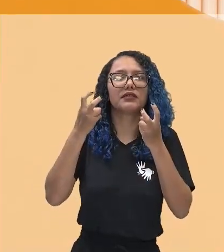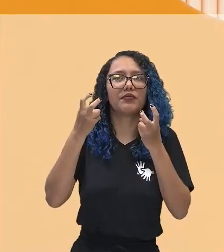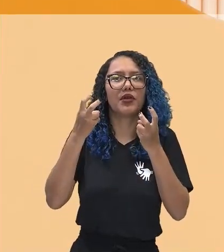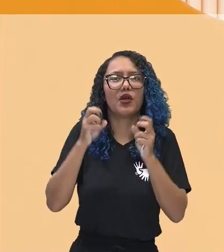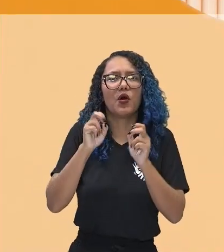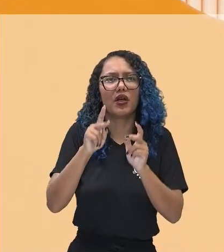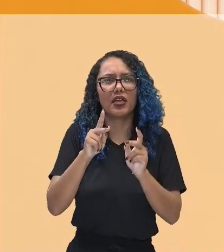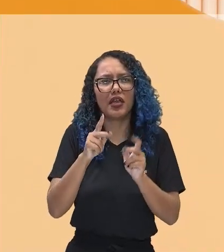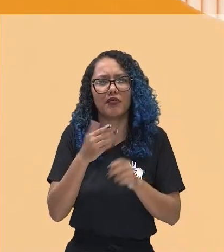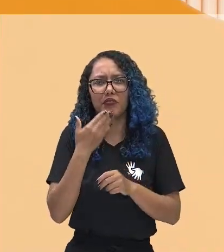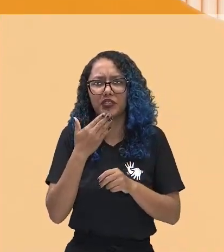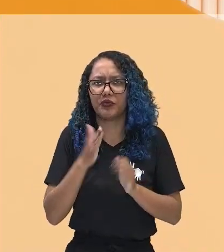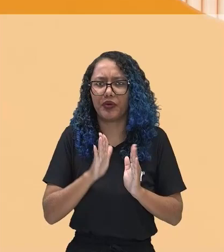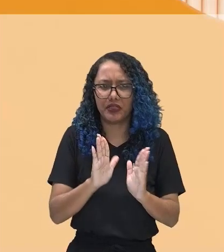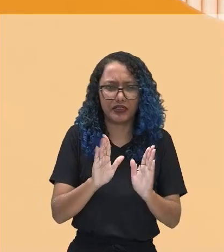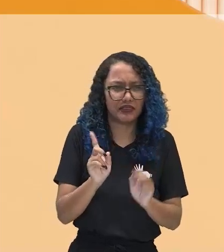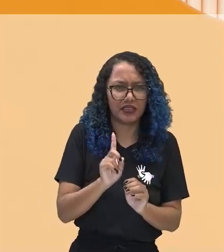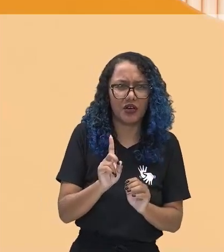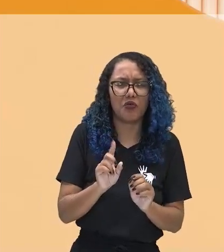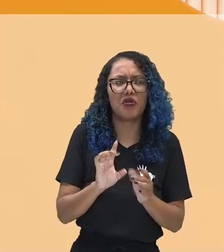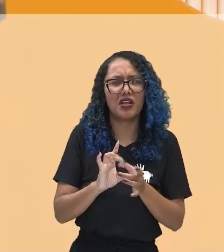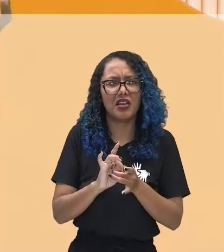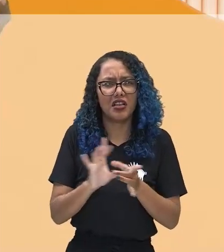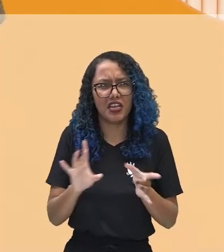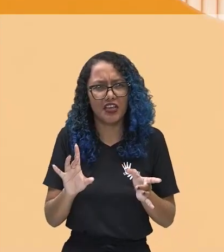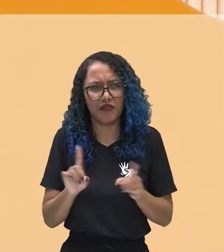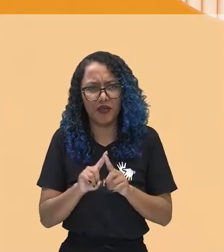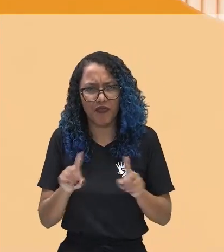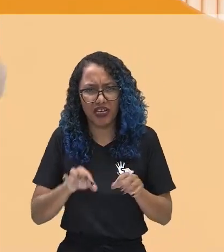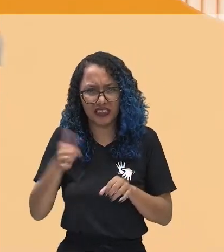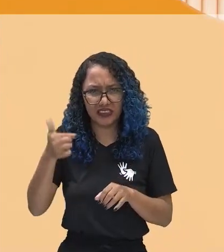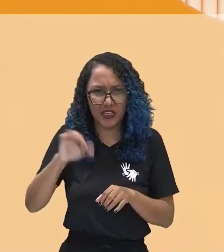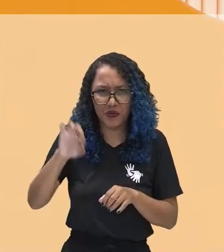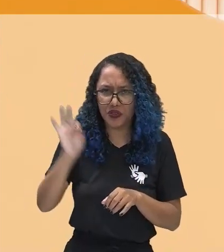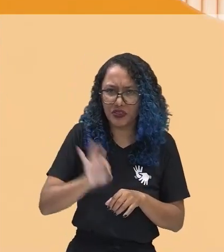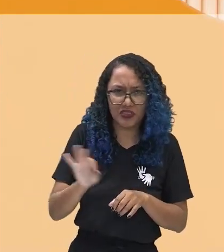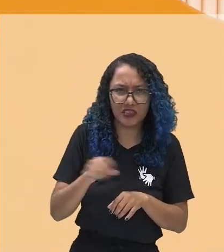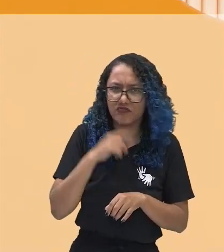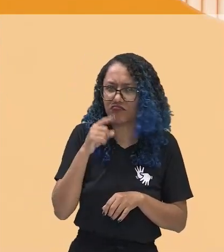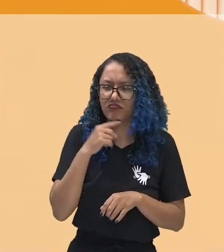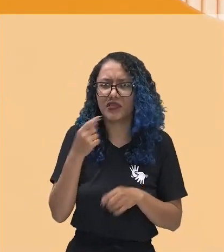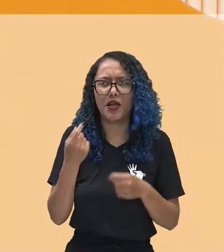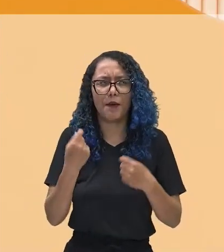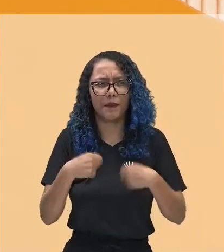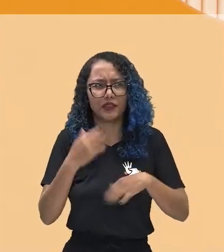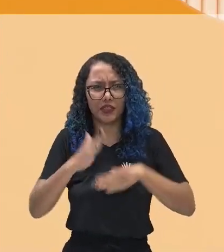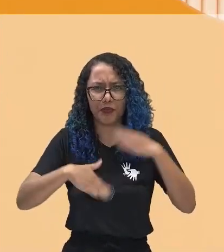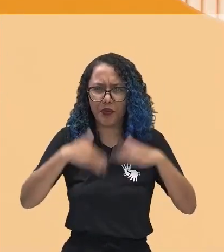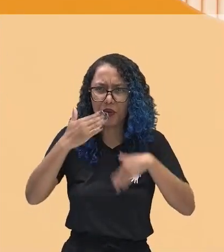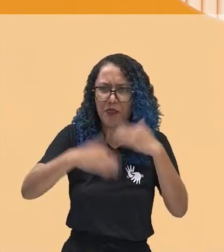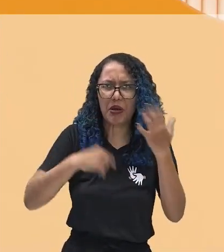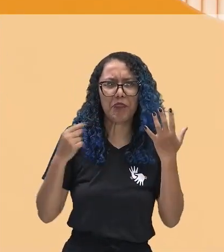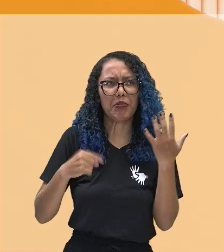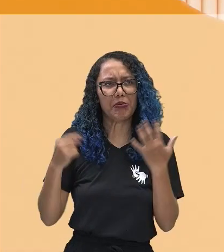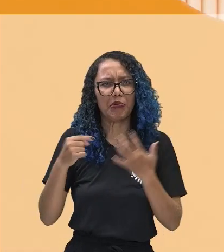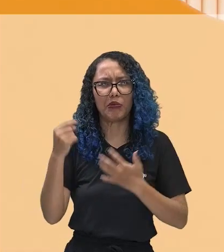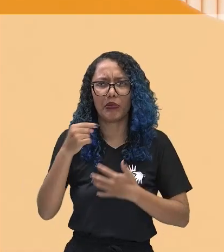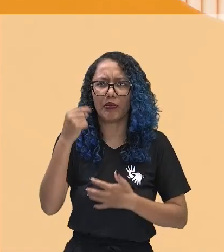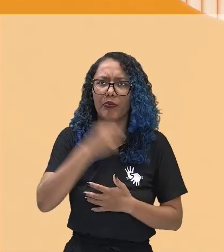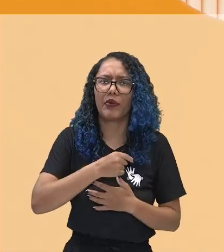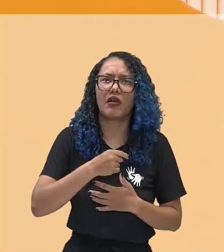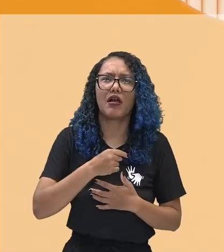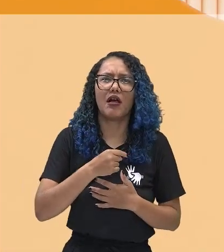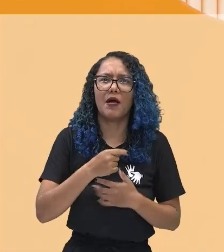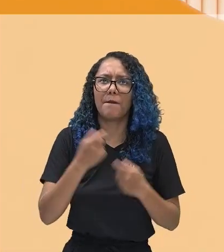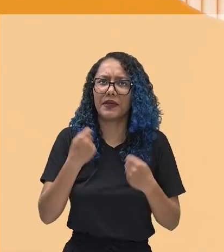tu não pediu para nascer, tu és livre, mas tu não és totalmente livre, tu tem que te construir a cada instante, a cada momento,